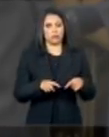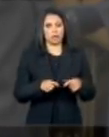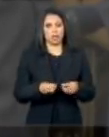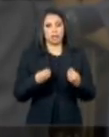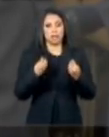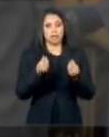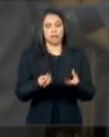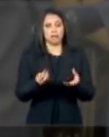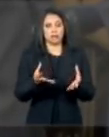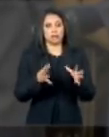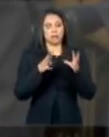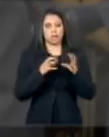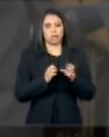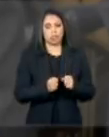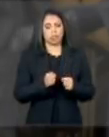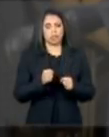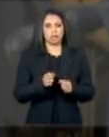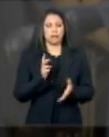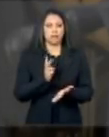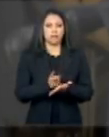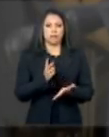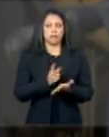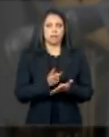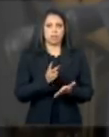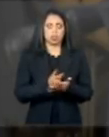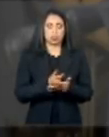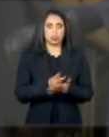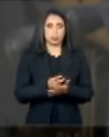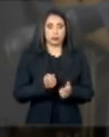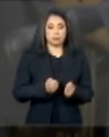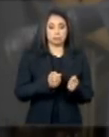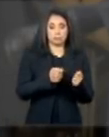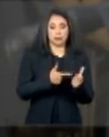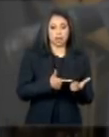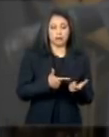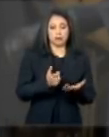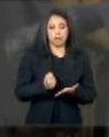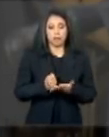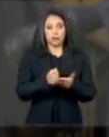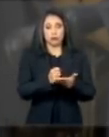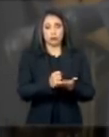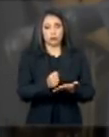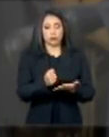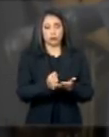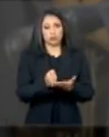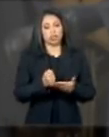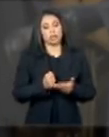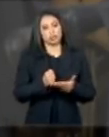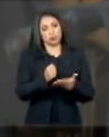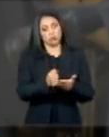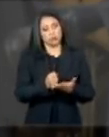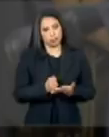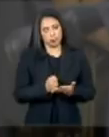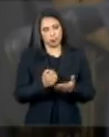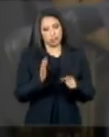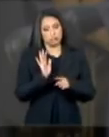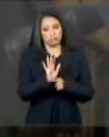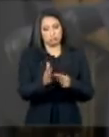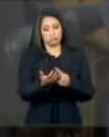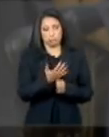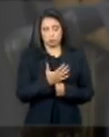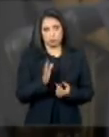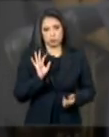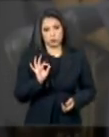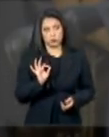a todo momento favores o benefício e por esse filme excelências na linha do